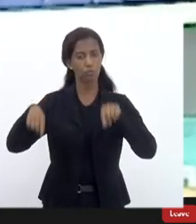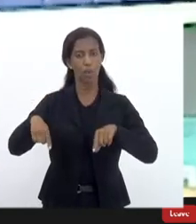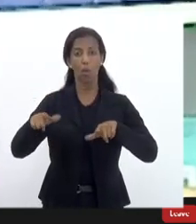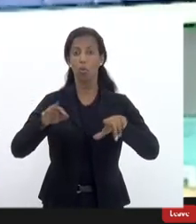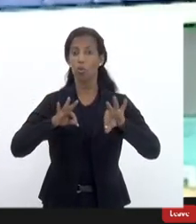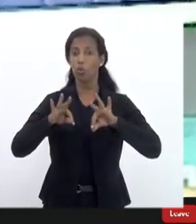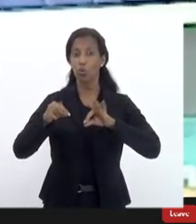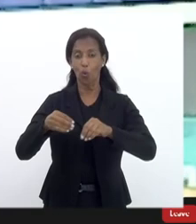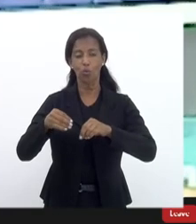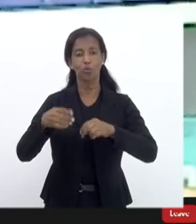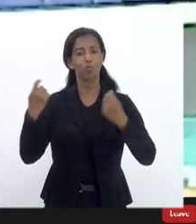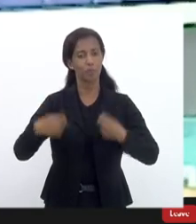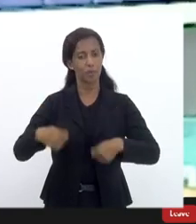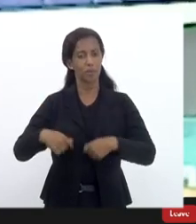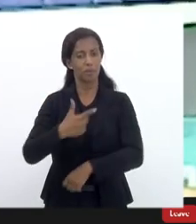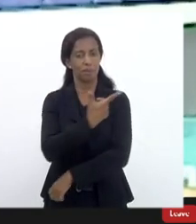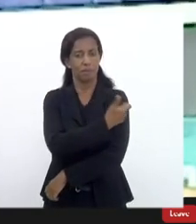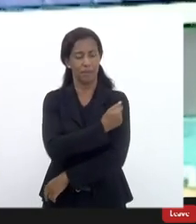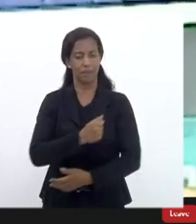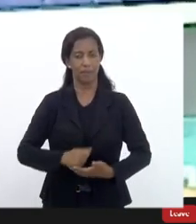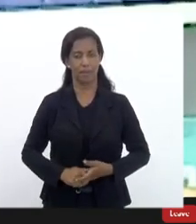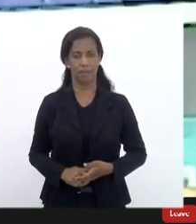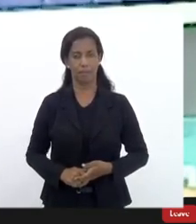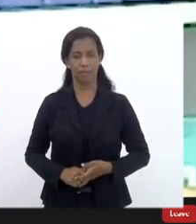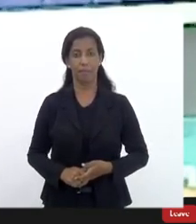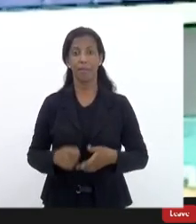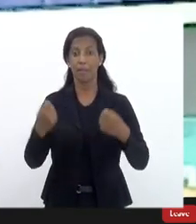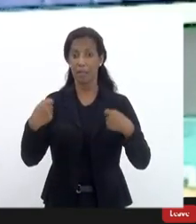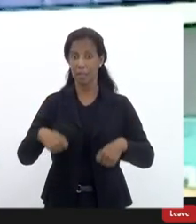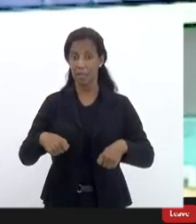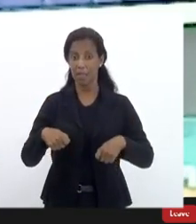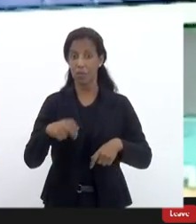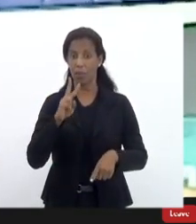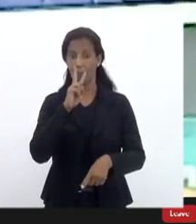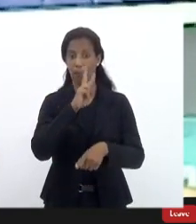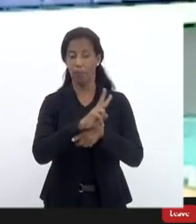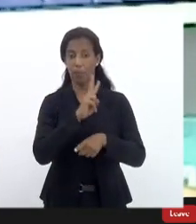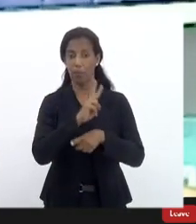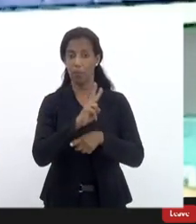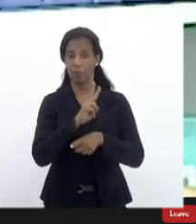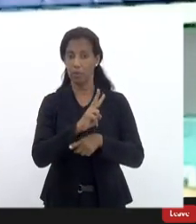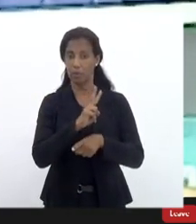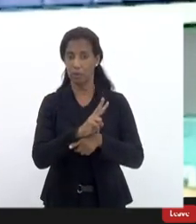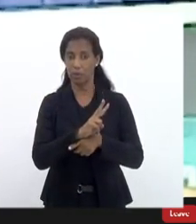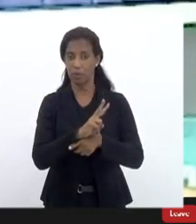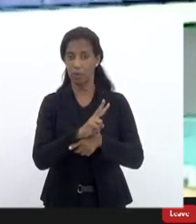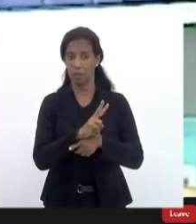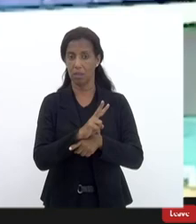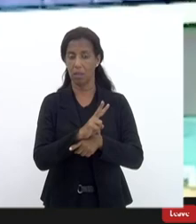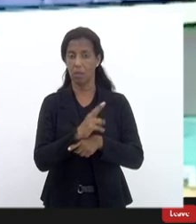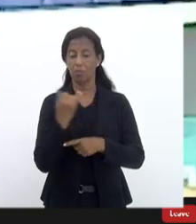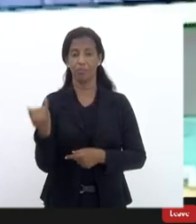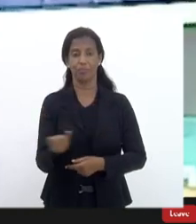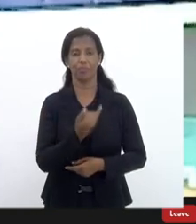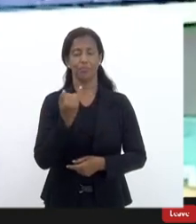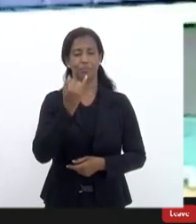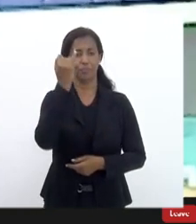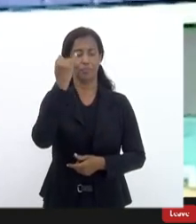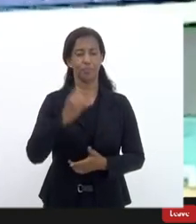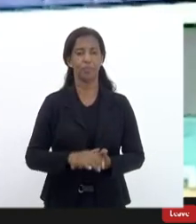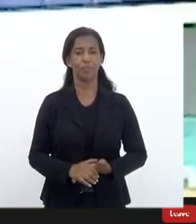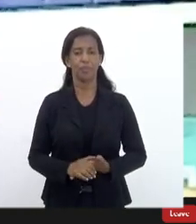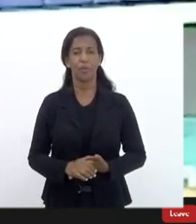município, tenham que se vacinar? Isso é uma medida protetiva de muita importância. Por que